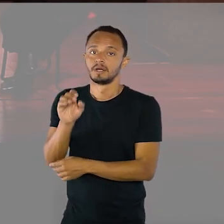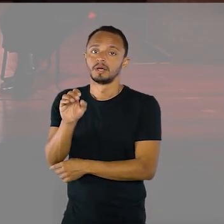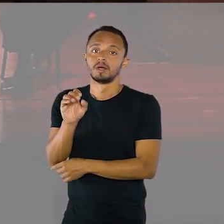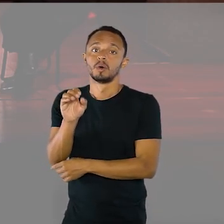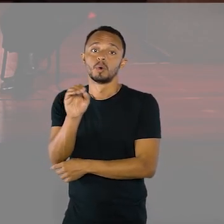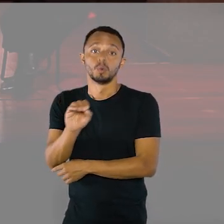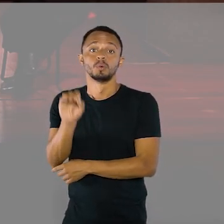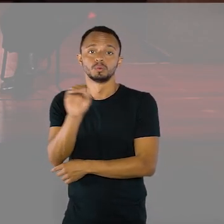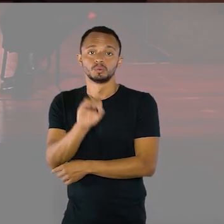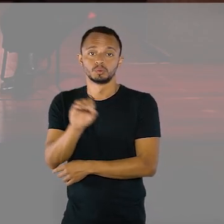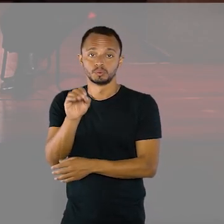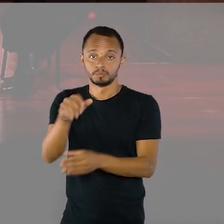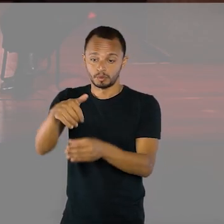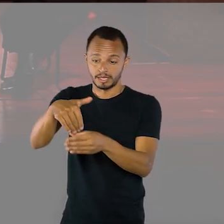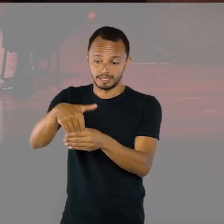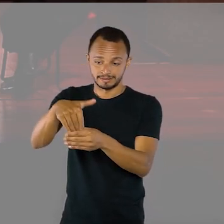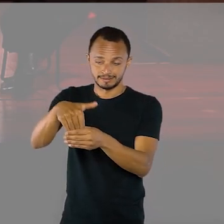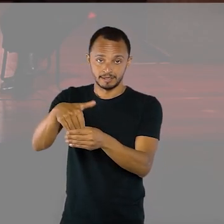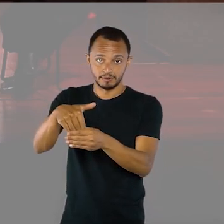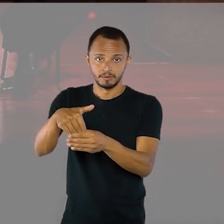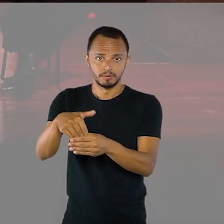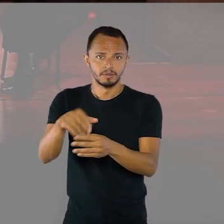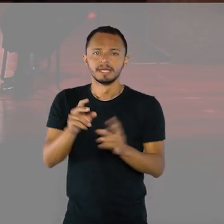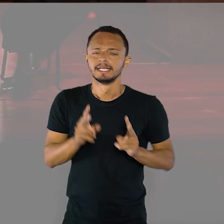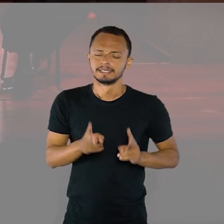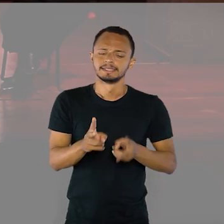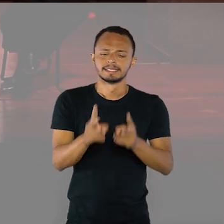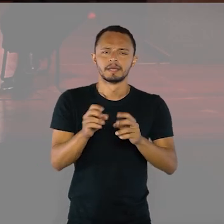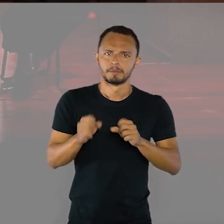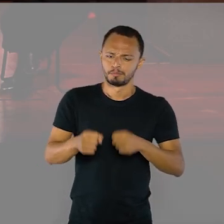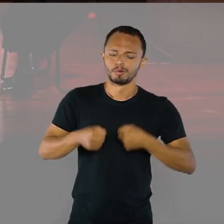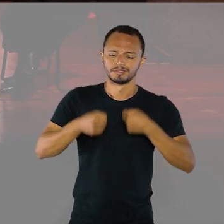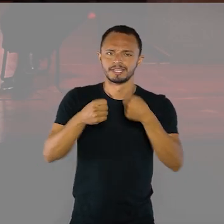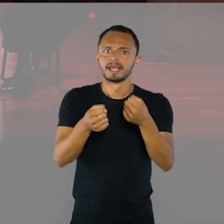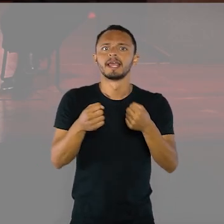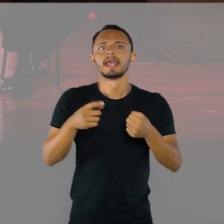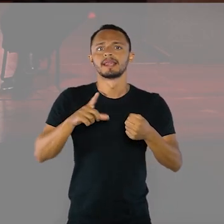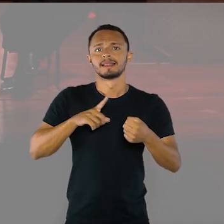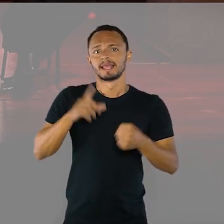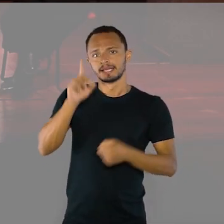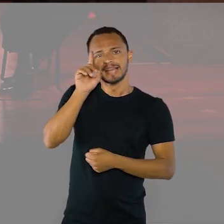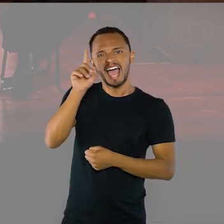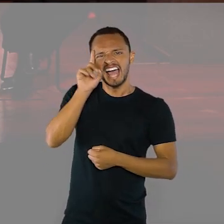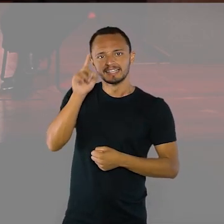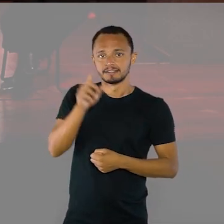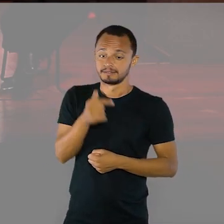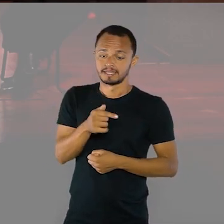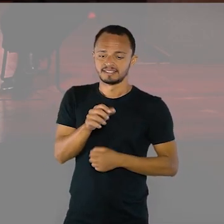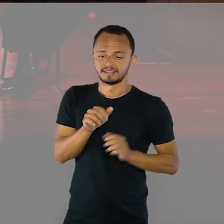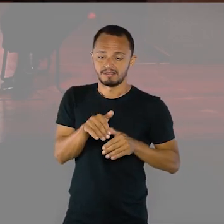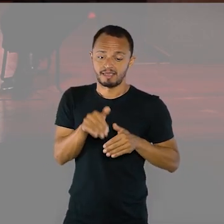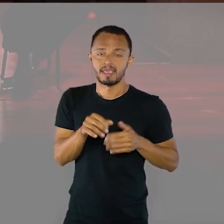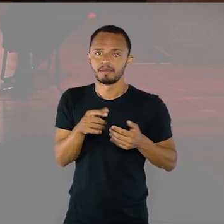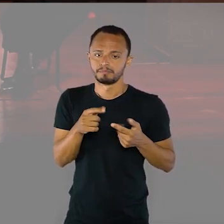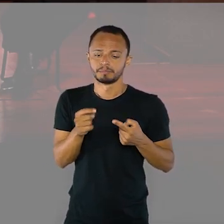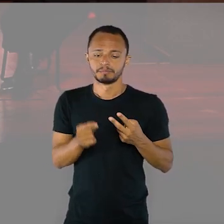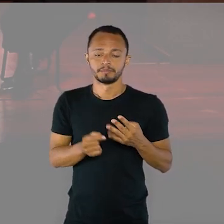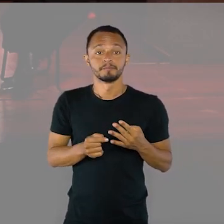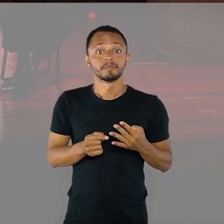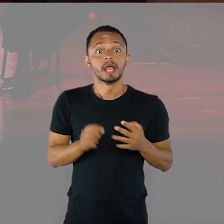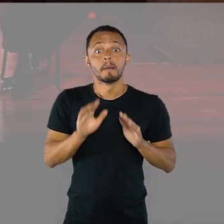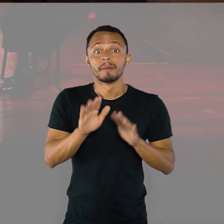que essas datas sempre foram manipuladas pelo poder, mas nunca nós tivemos um presidente que usou